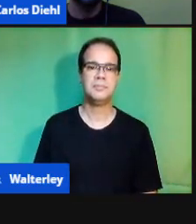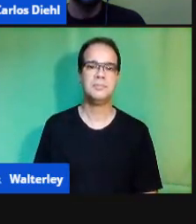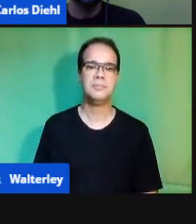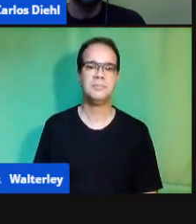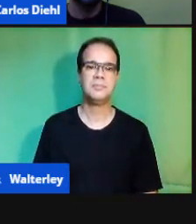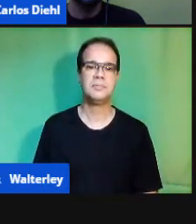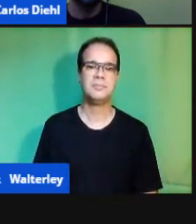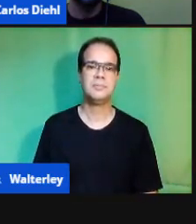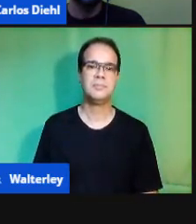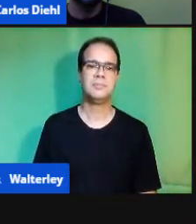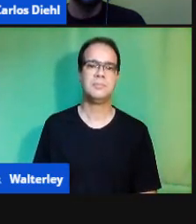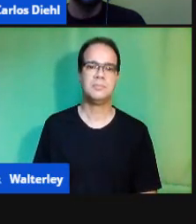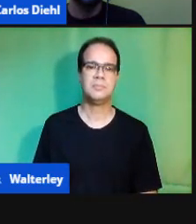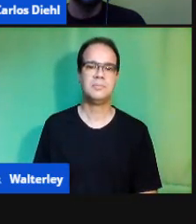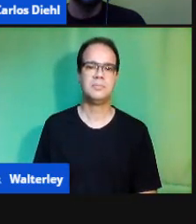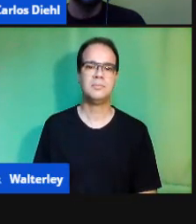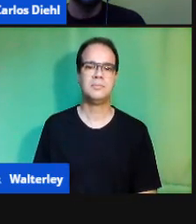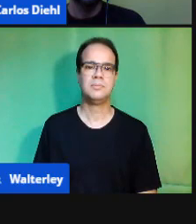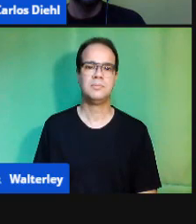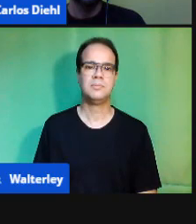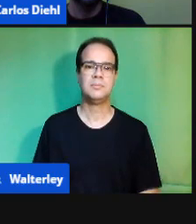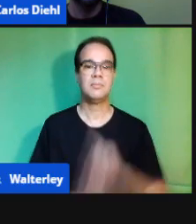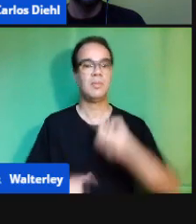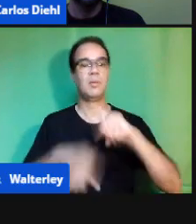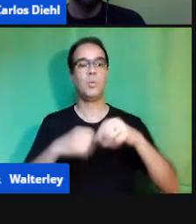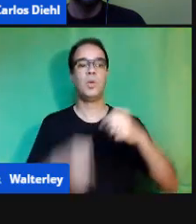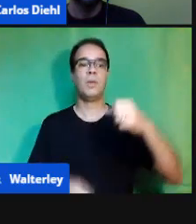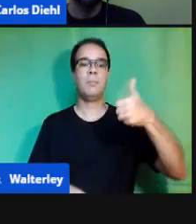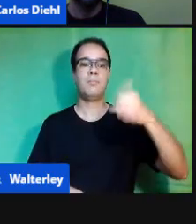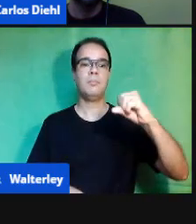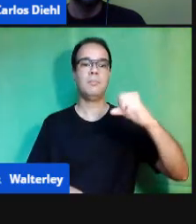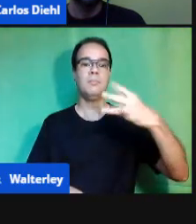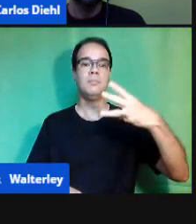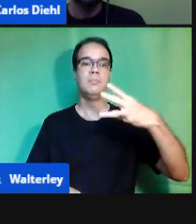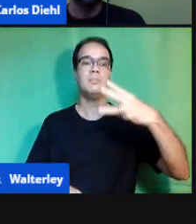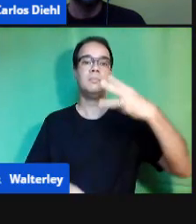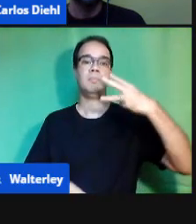a evolução de 1932, a gente já vê